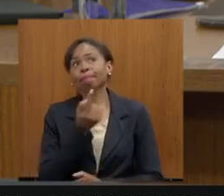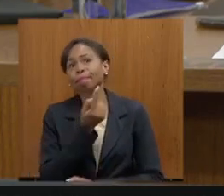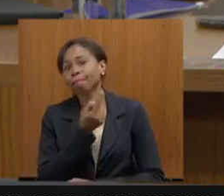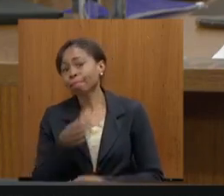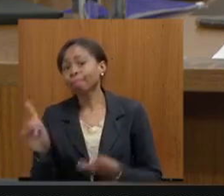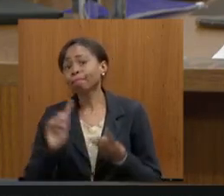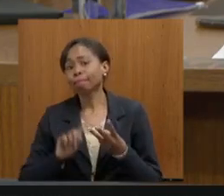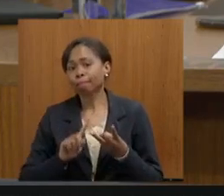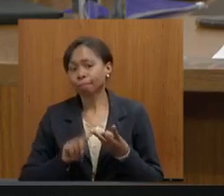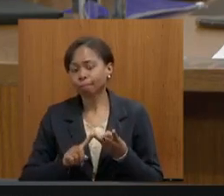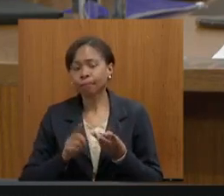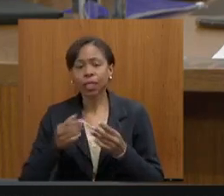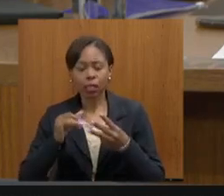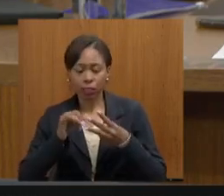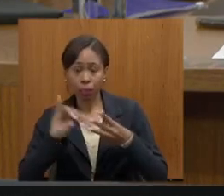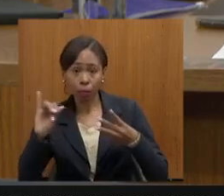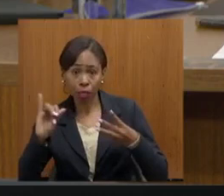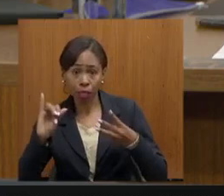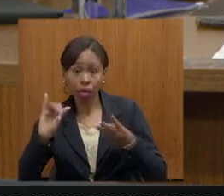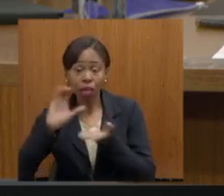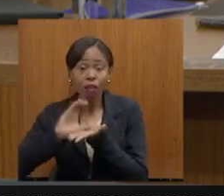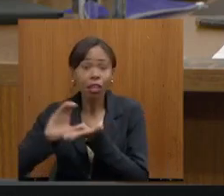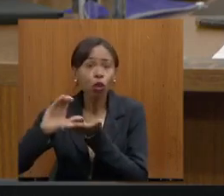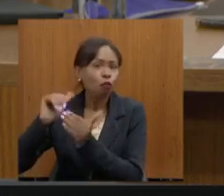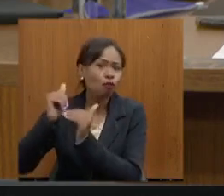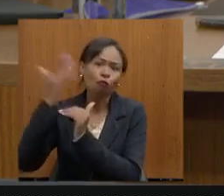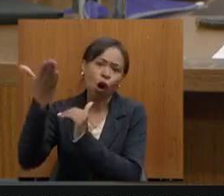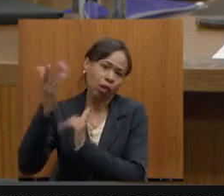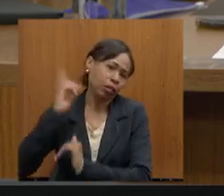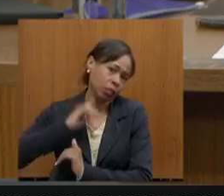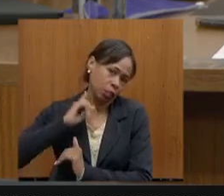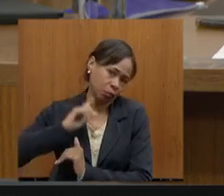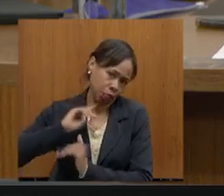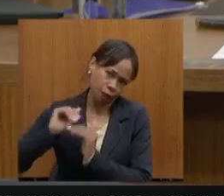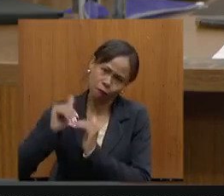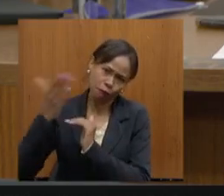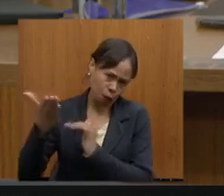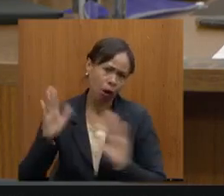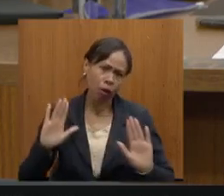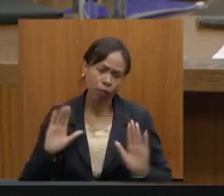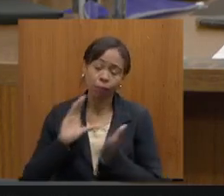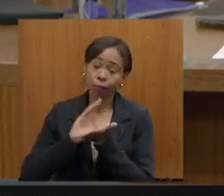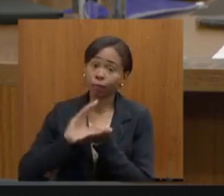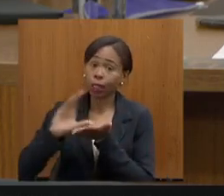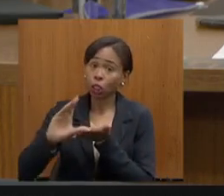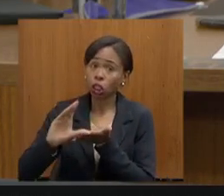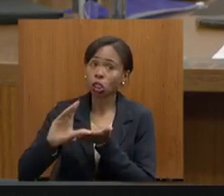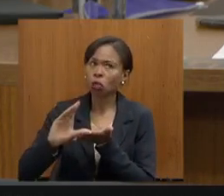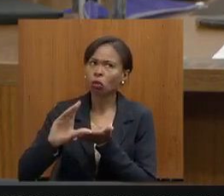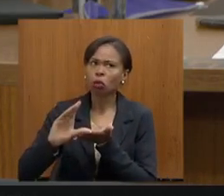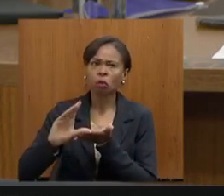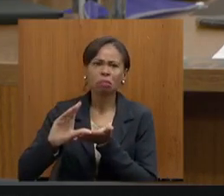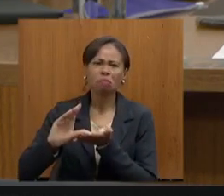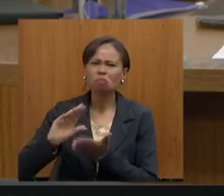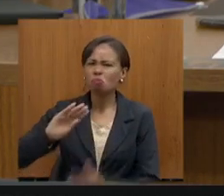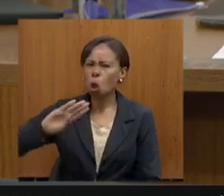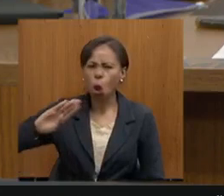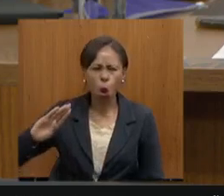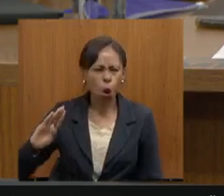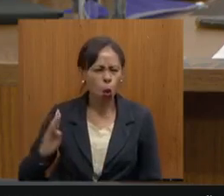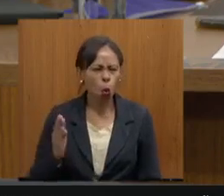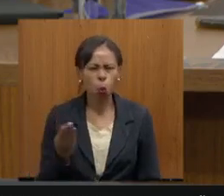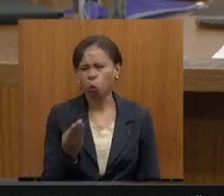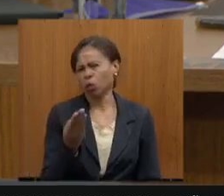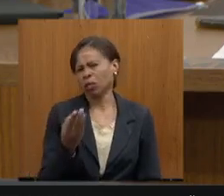a Cemig investiu muito fora de minas né você vê que realmente investiu dezenas de bilhões de reais